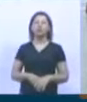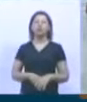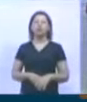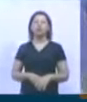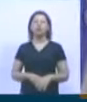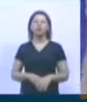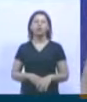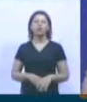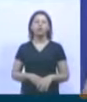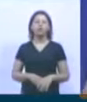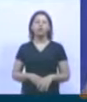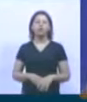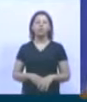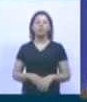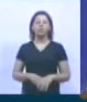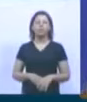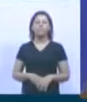de inferioridade,